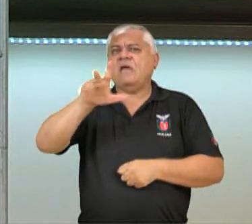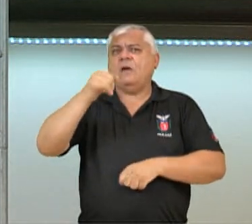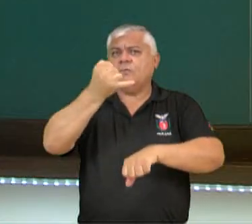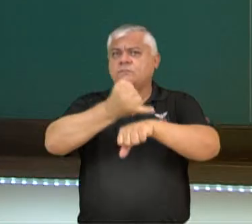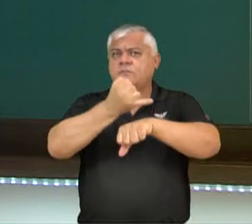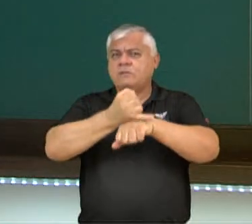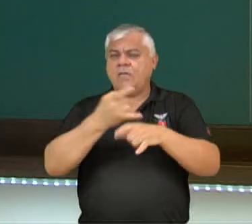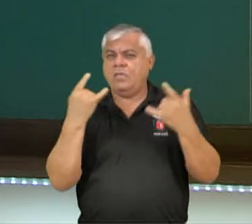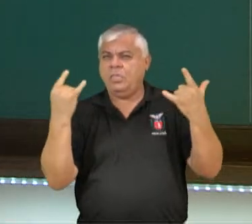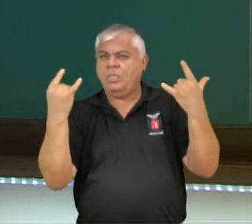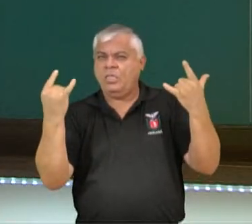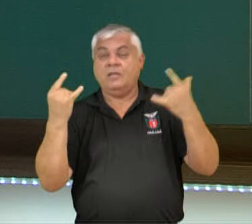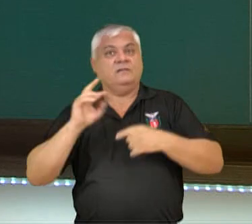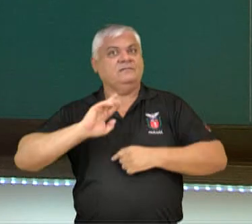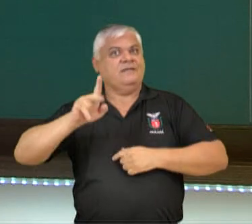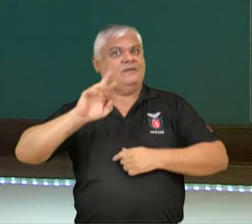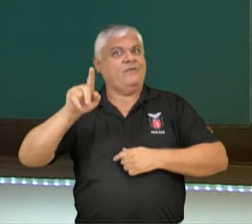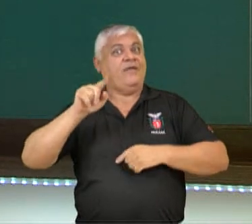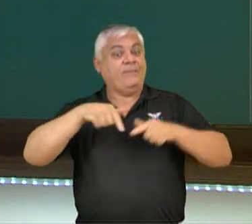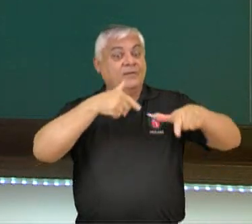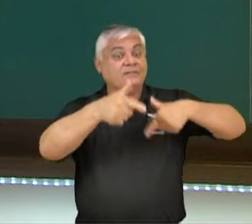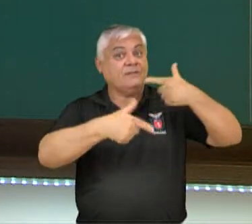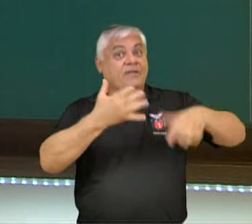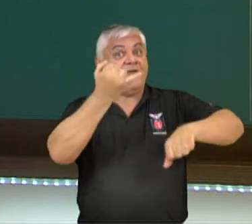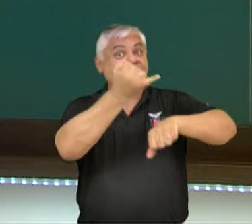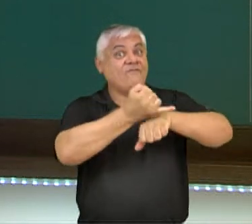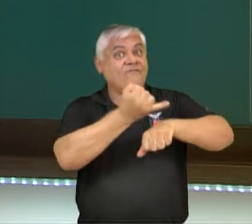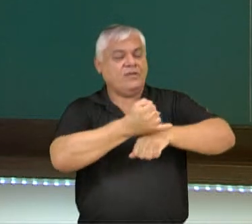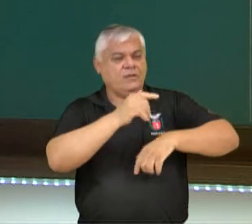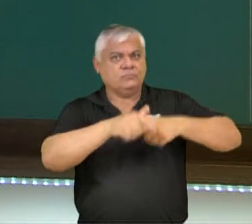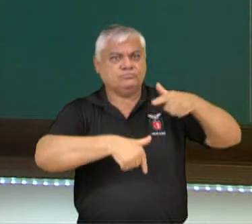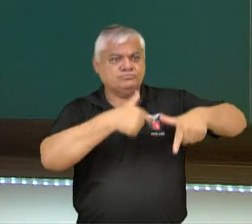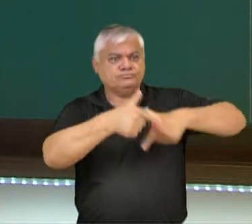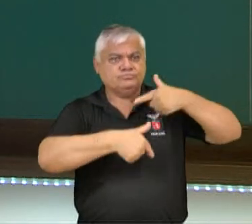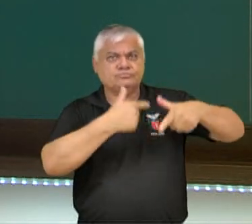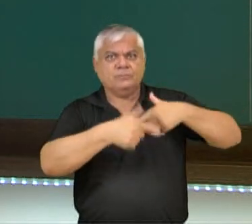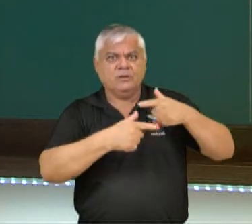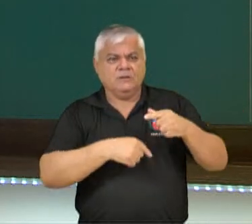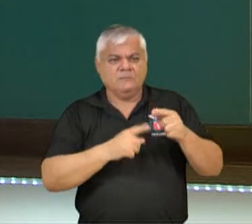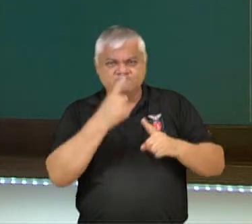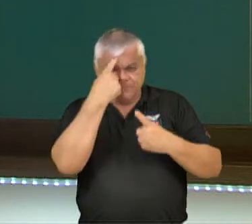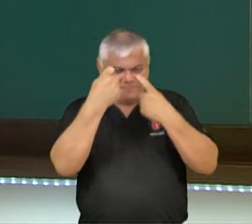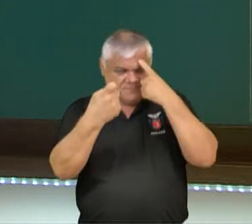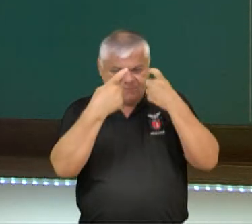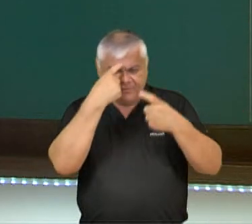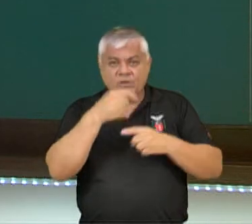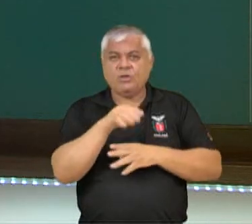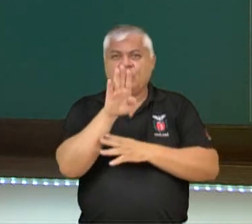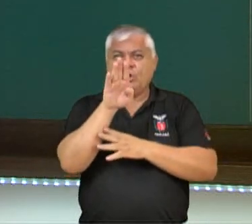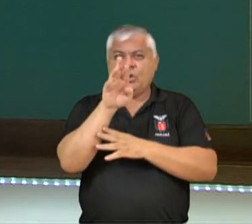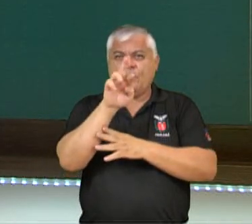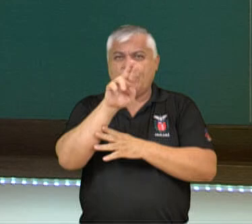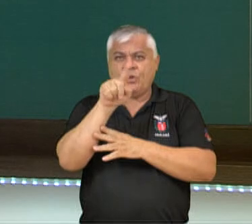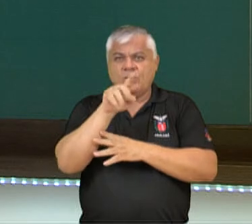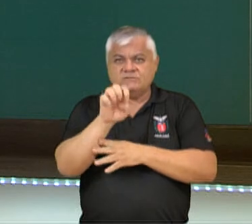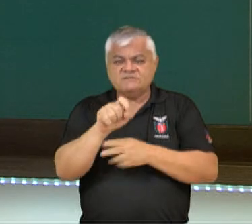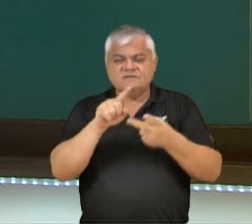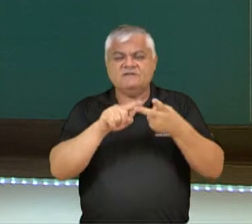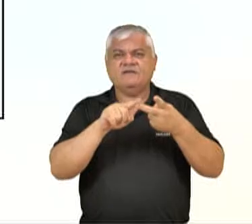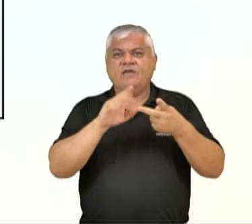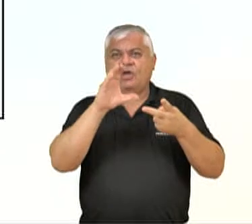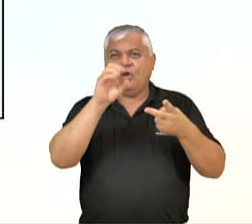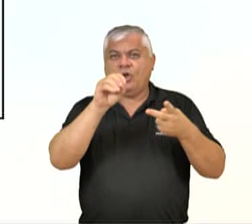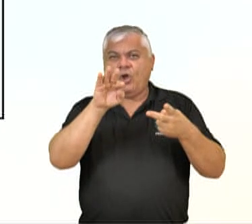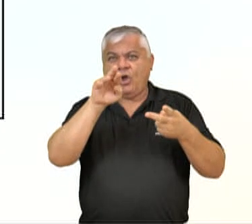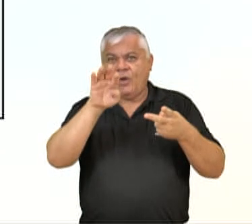e sim metalúrgicos. Dominar o bronze, o cobre primeiro, depois o bronze e o ferro. Você